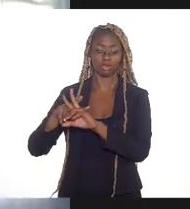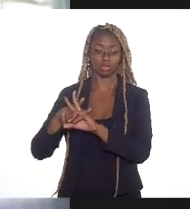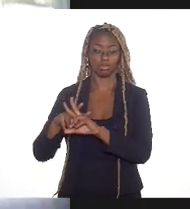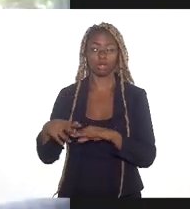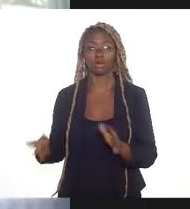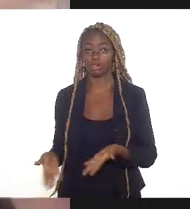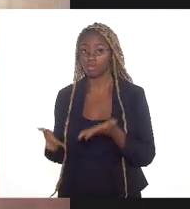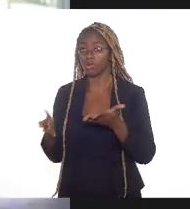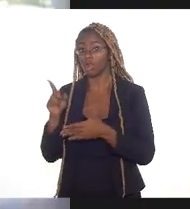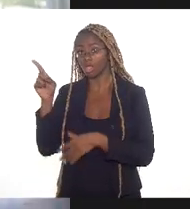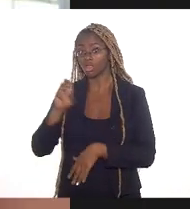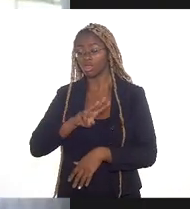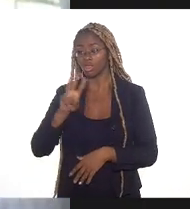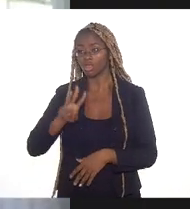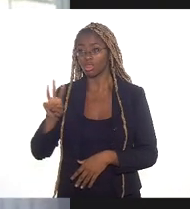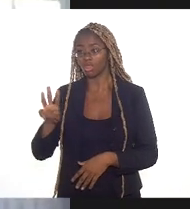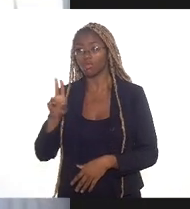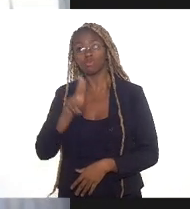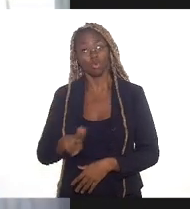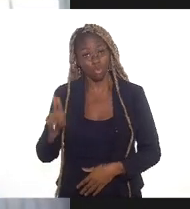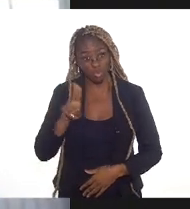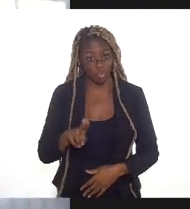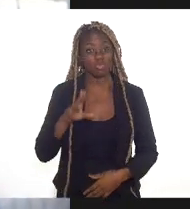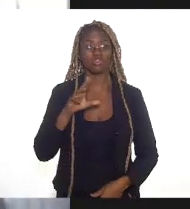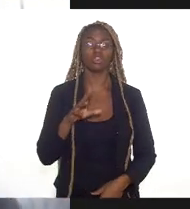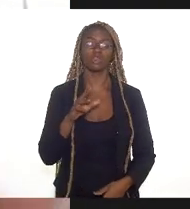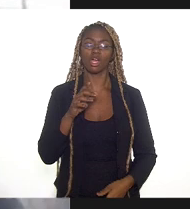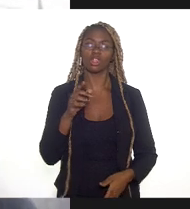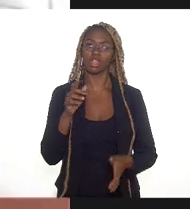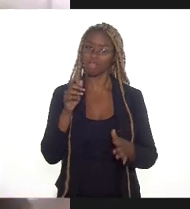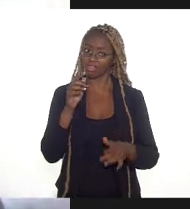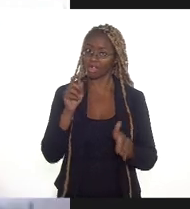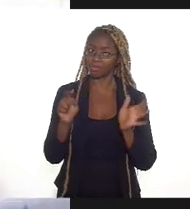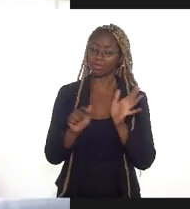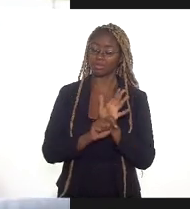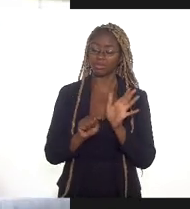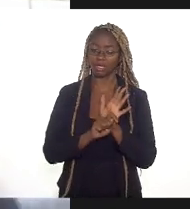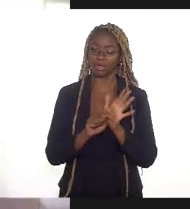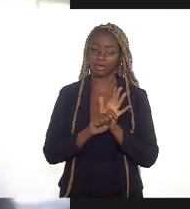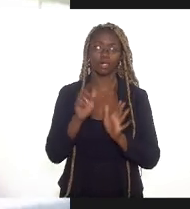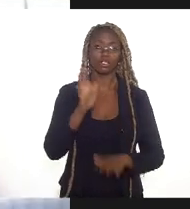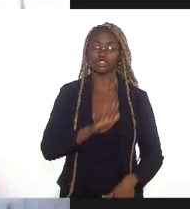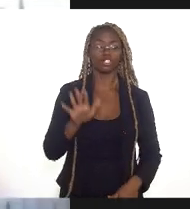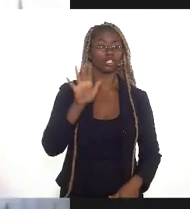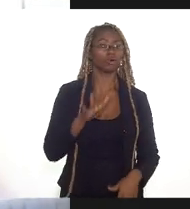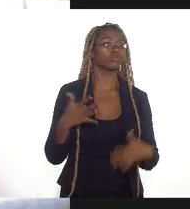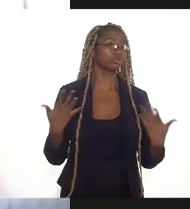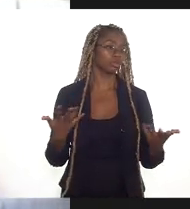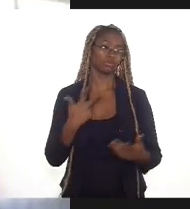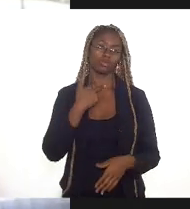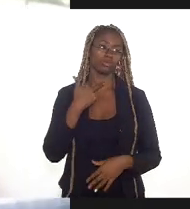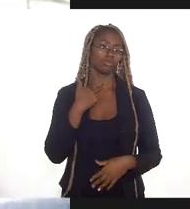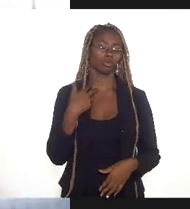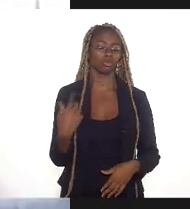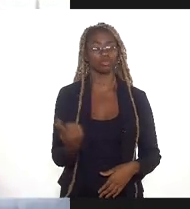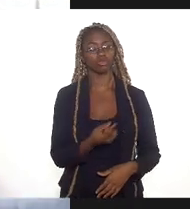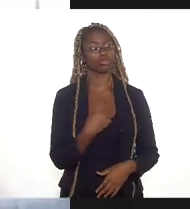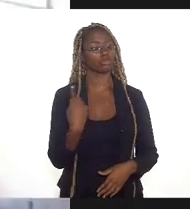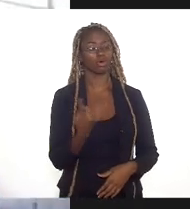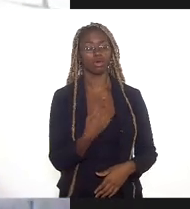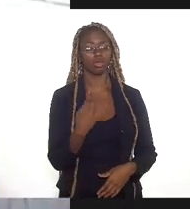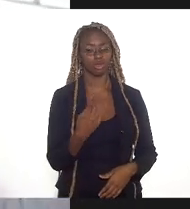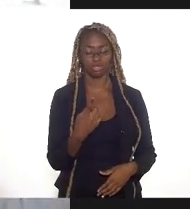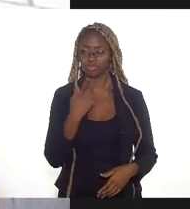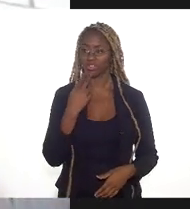no seu site o consumo da droga. Então, não há admissibilidade dessa Assembleia Legislativa reconhecer como utilidade